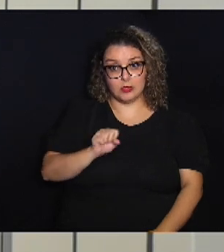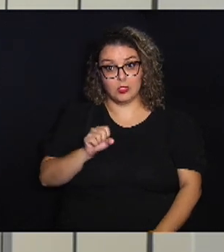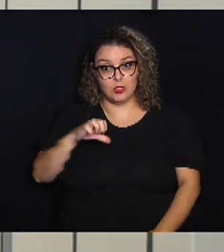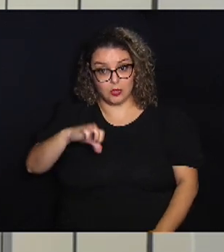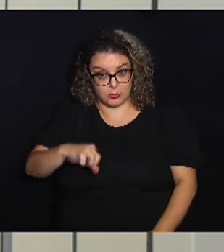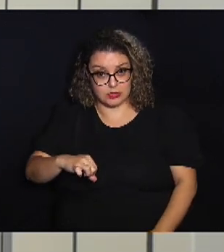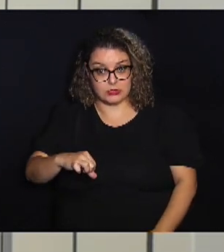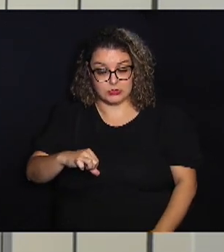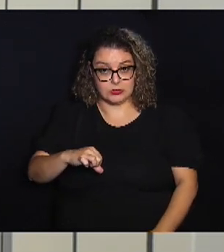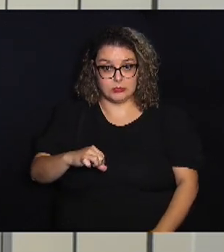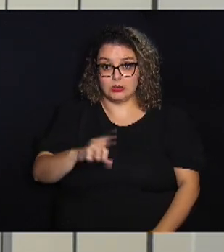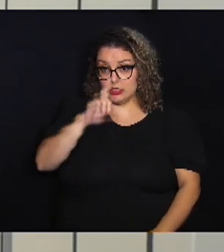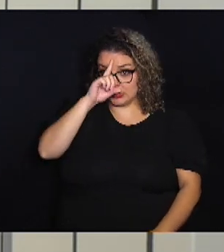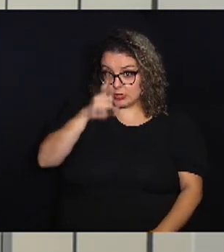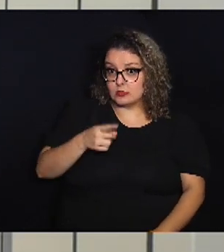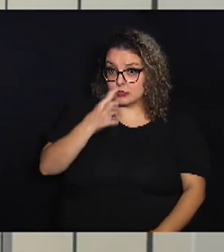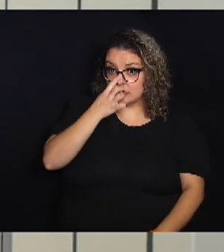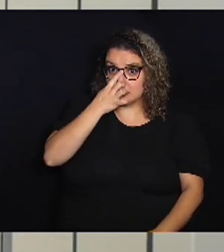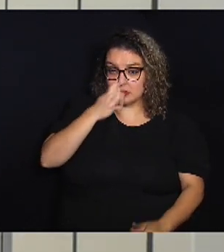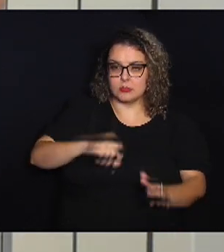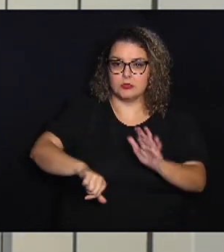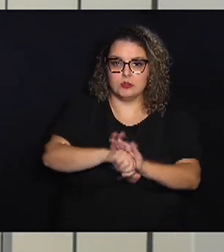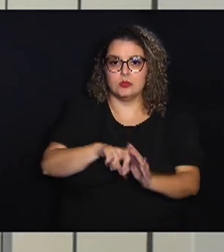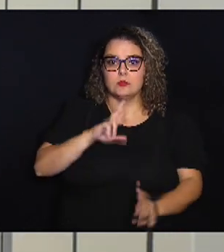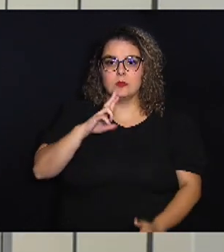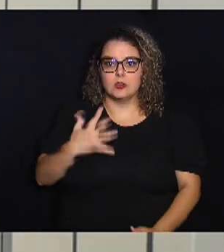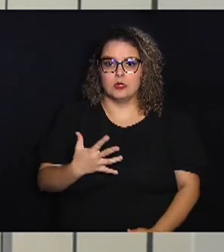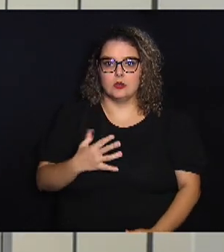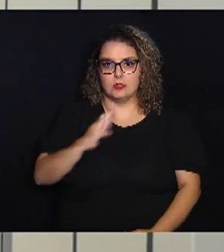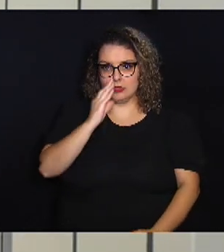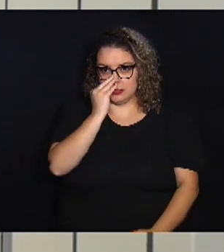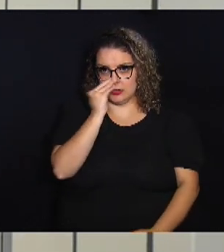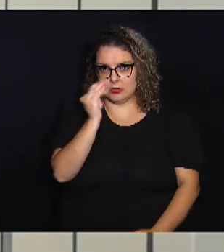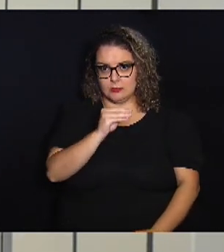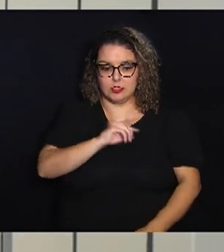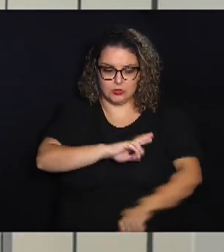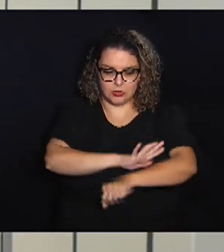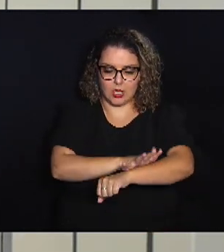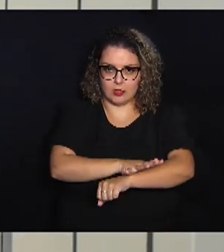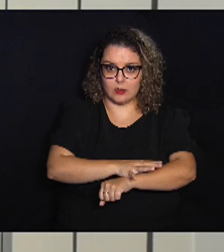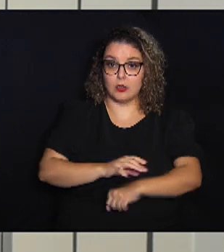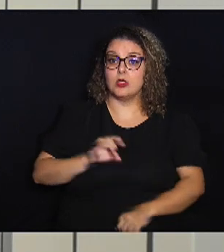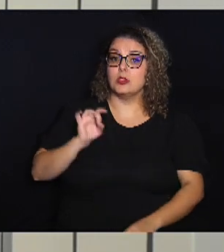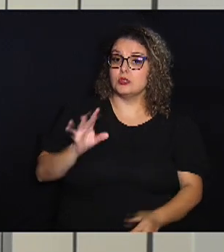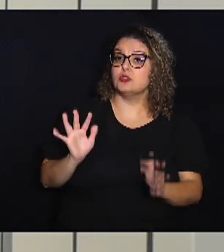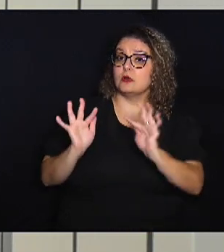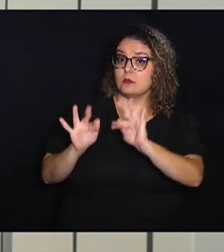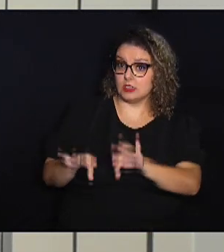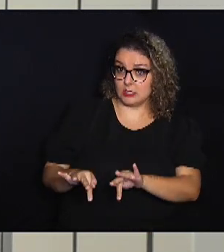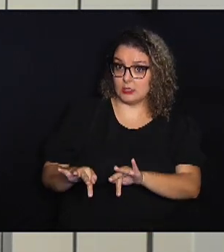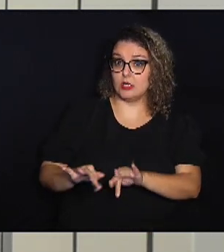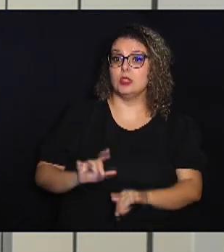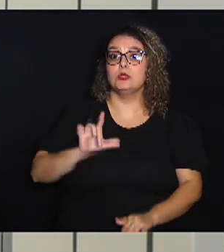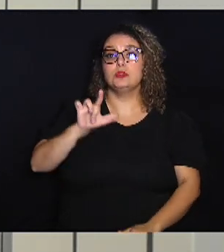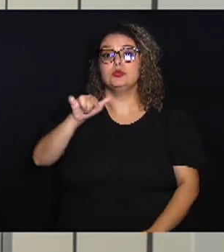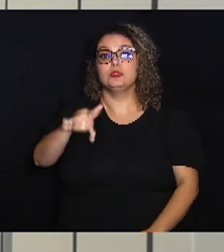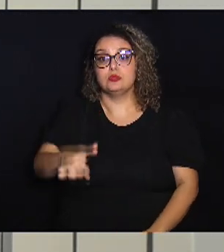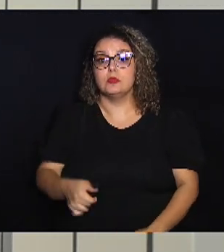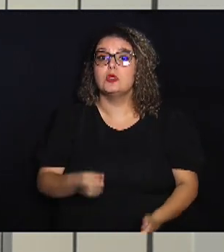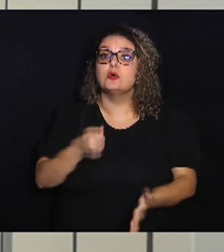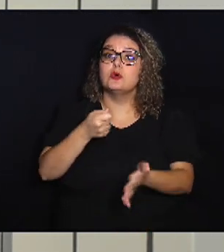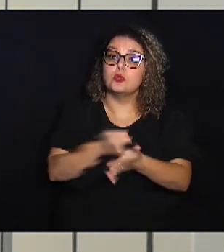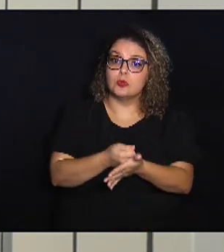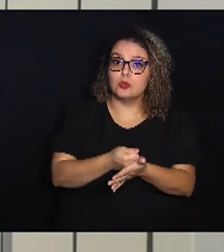1989, que define os crimes resultantes de preconceito de raça. E só termina após o